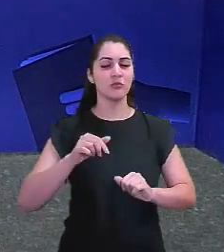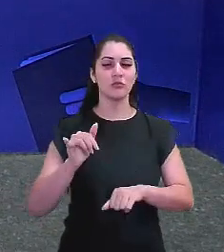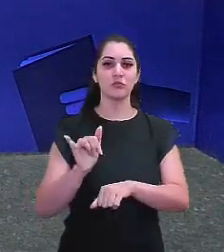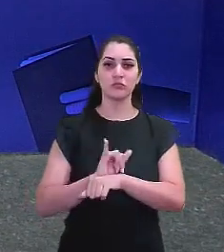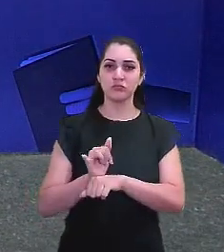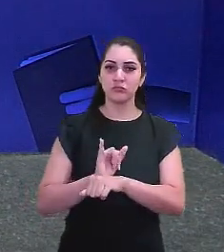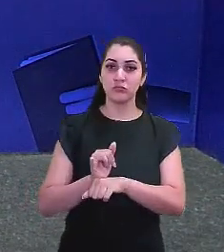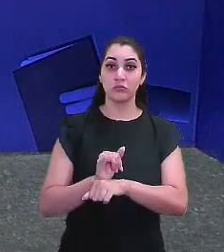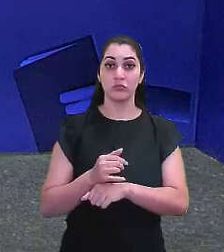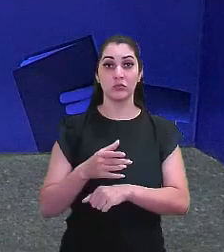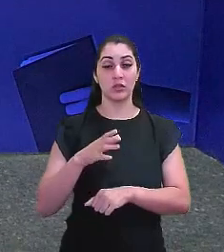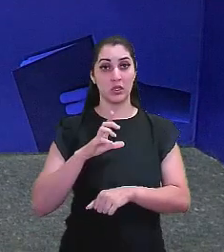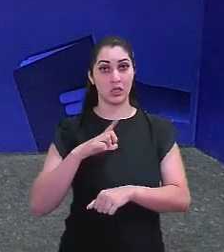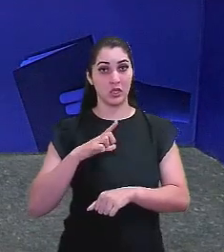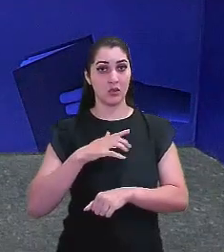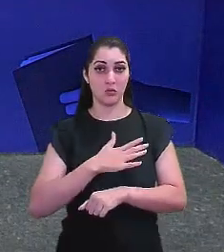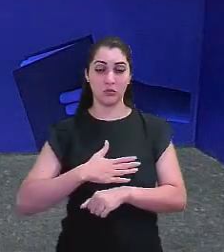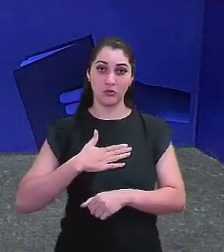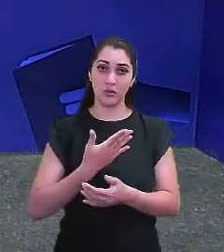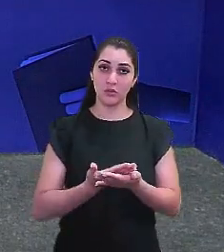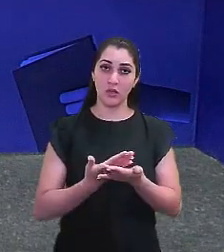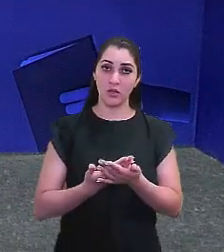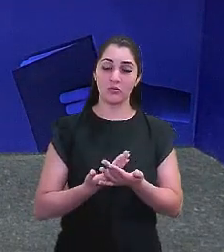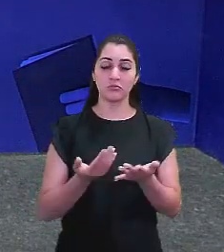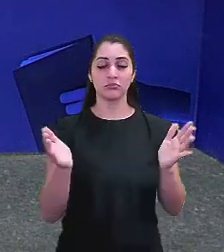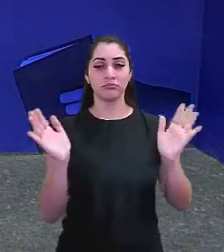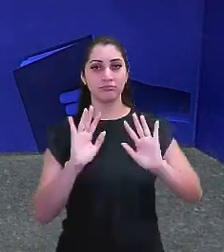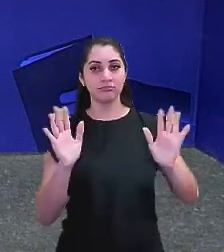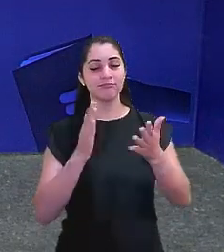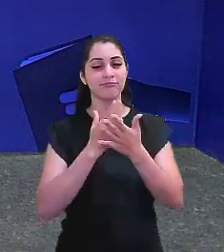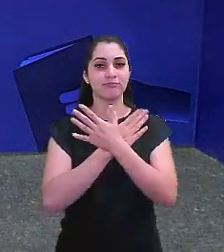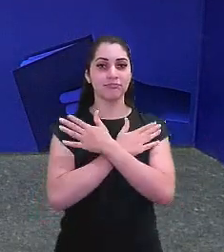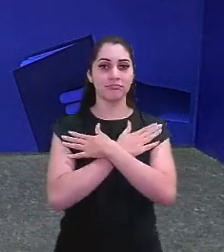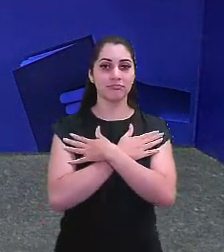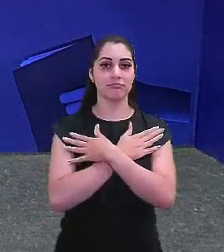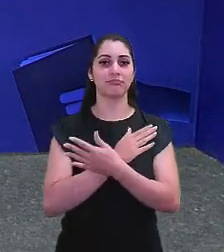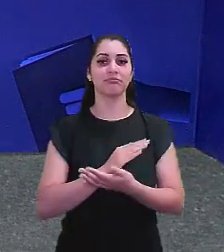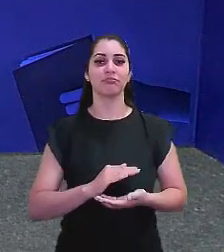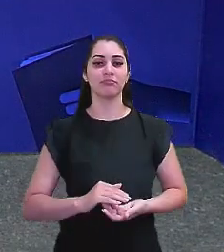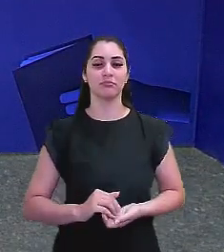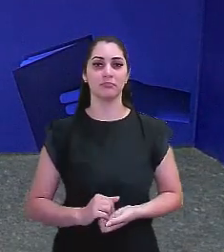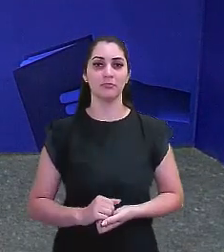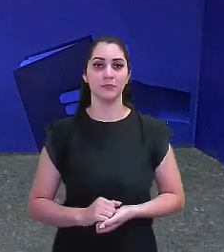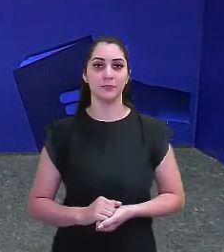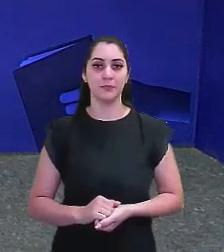tenham gostado da aula. Eu me despeço aqui, um abraço e até a próxima.